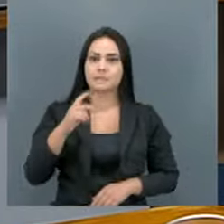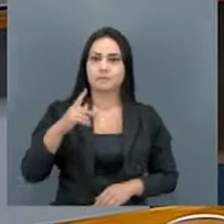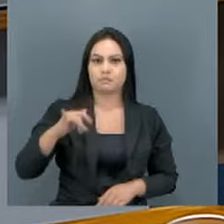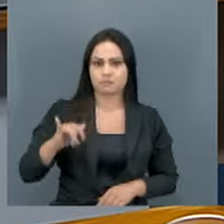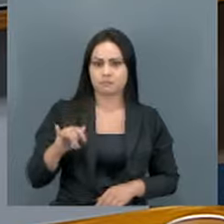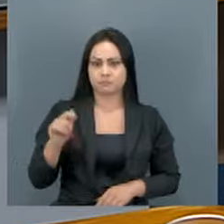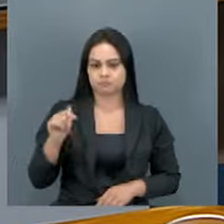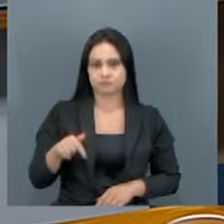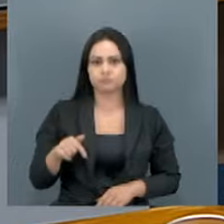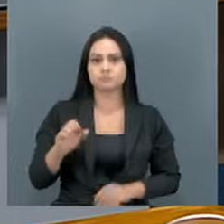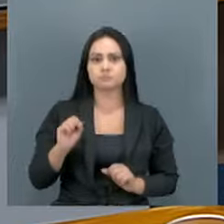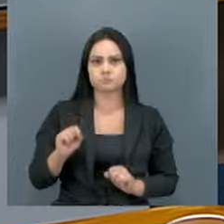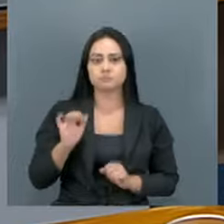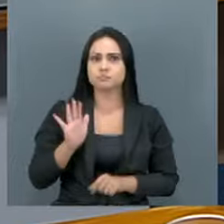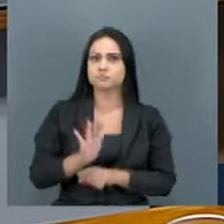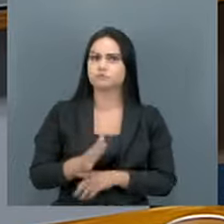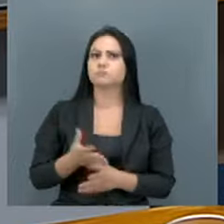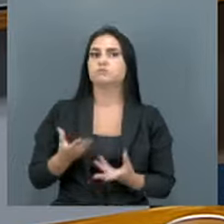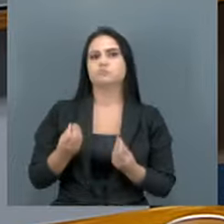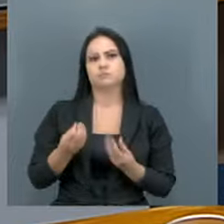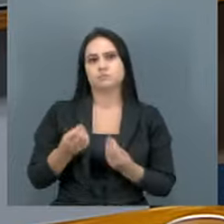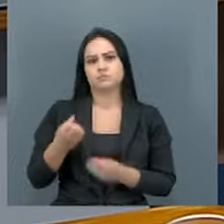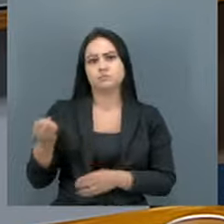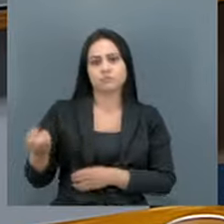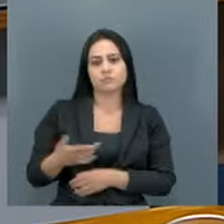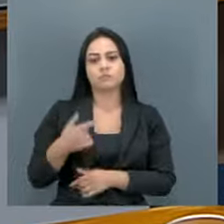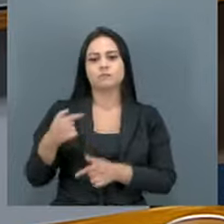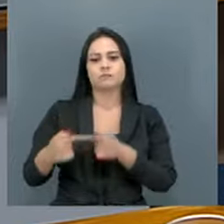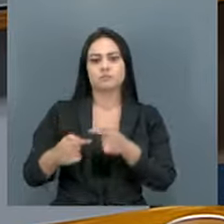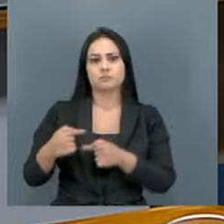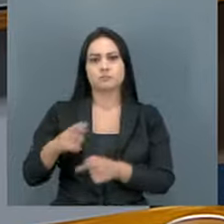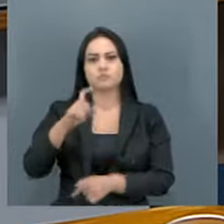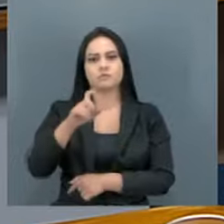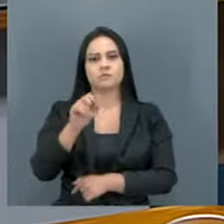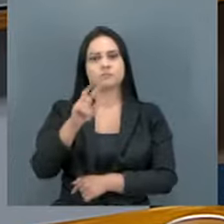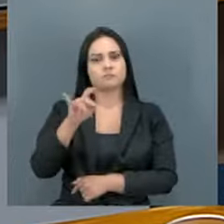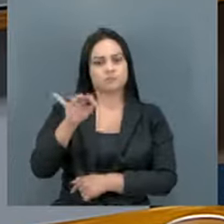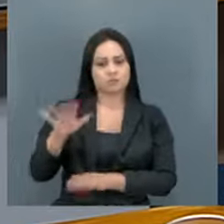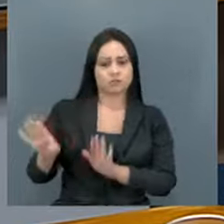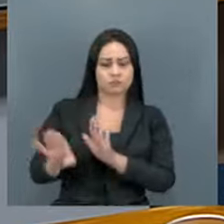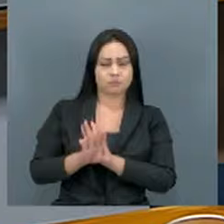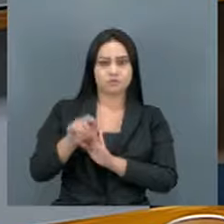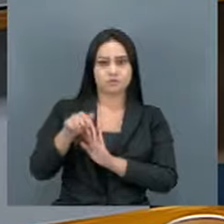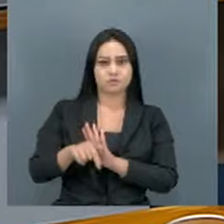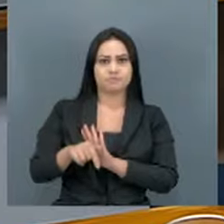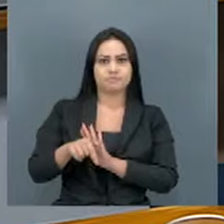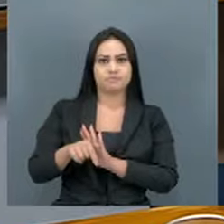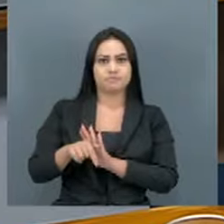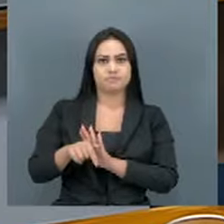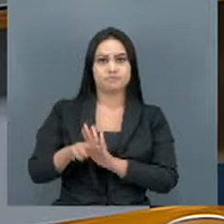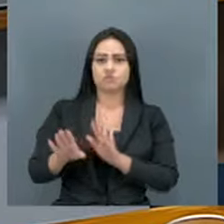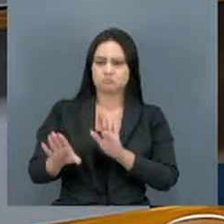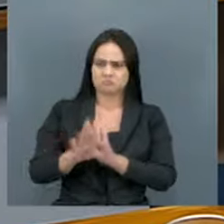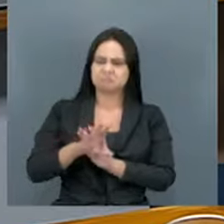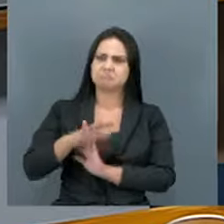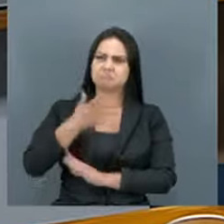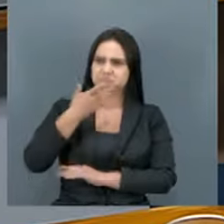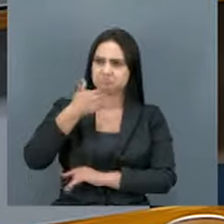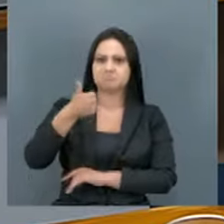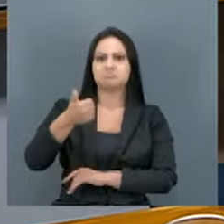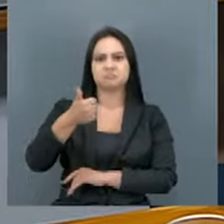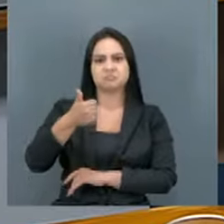essa CPI aqui pode colaborar muito com essa nova geração Chabante que está chegando aí, está chegando para chegar. Eles